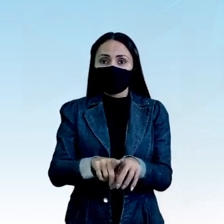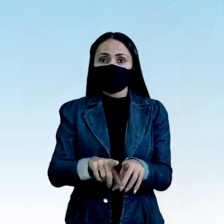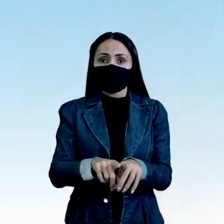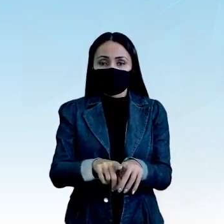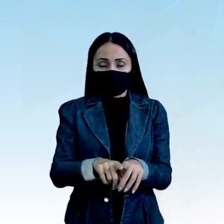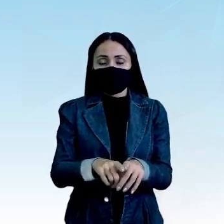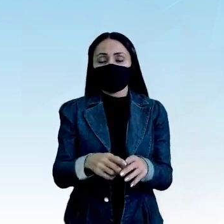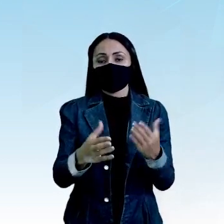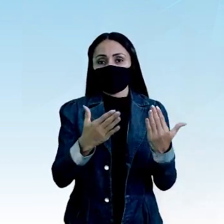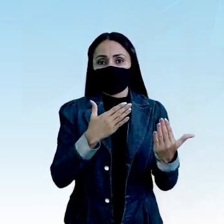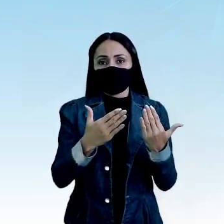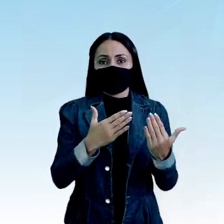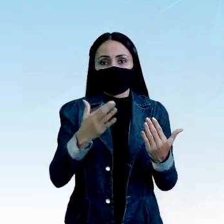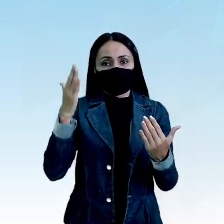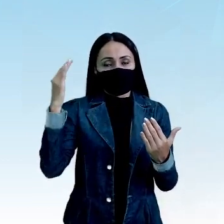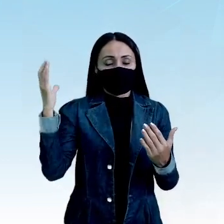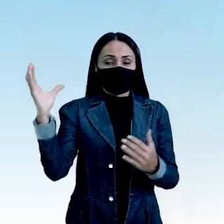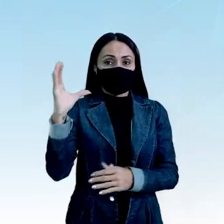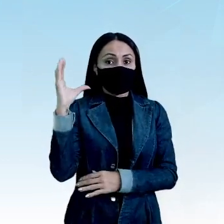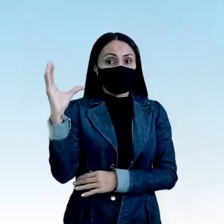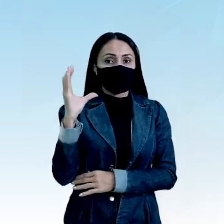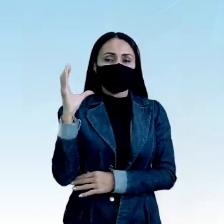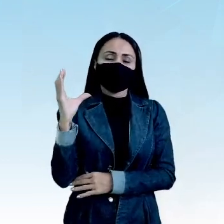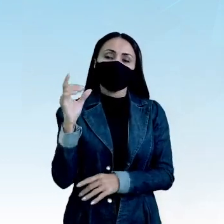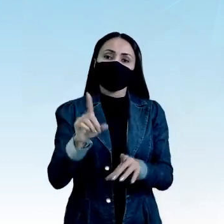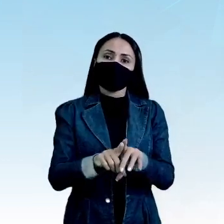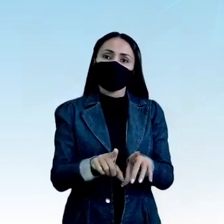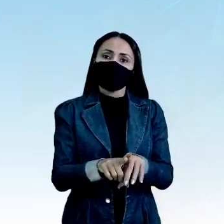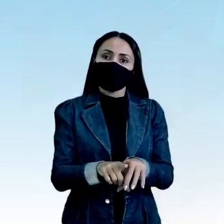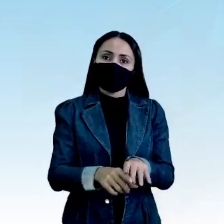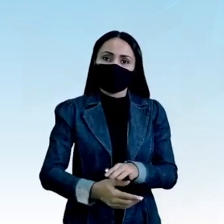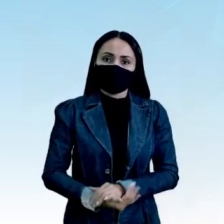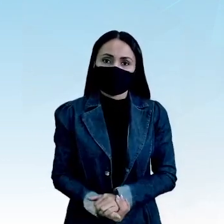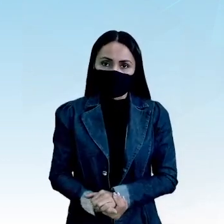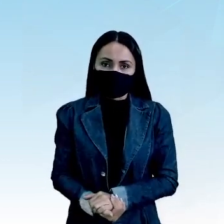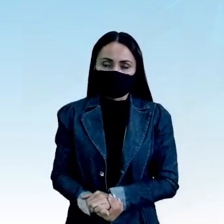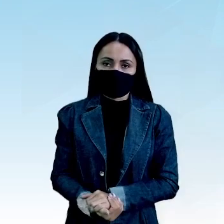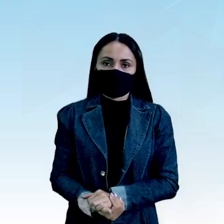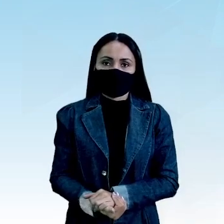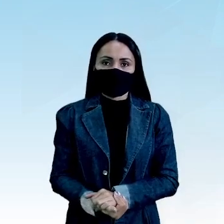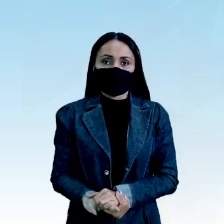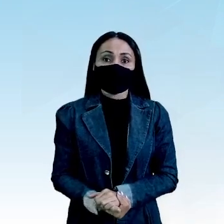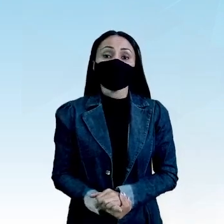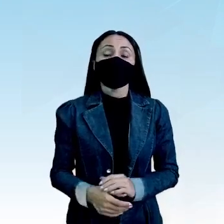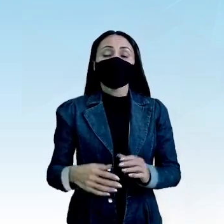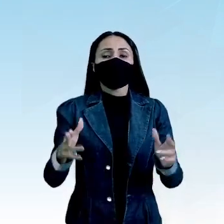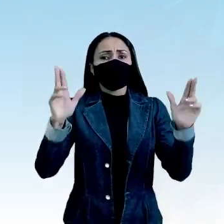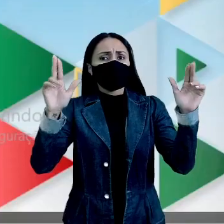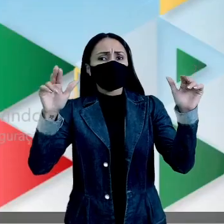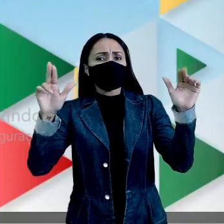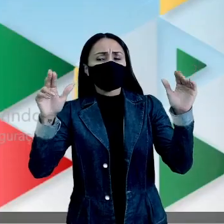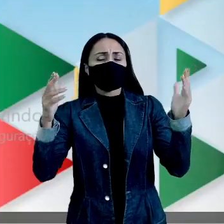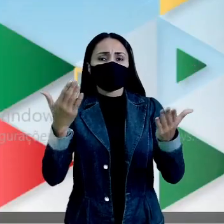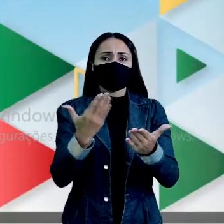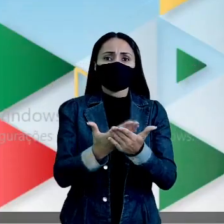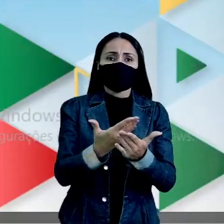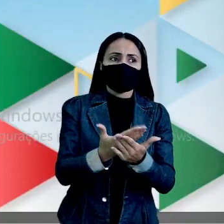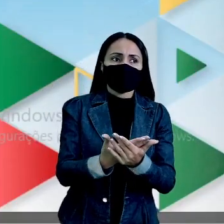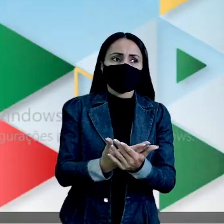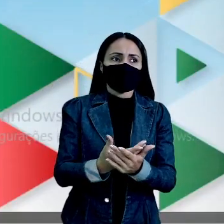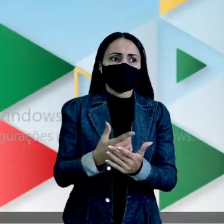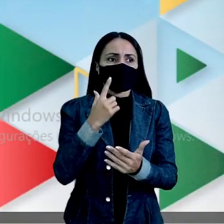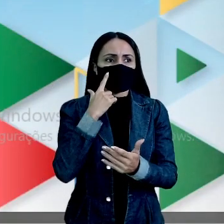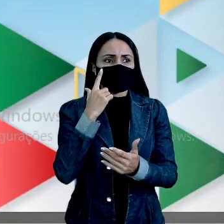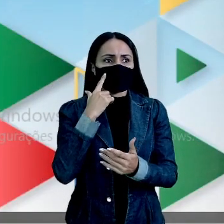Literário, científico. Mas, professor, qual será o tema da aula de hoje? Rapaz, hoje a gente vai